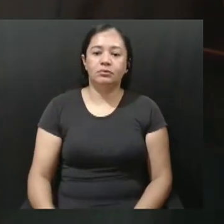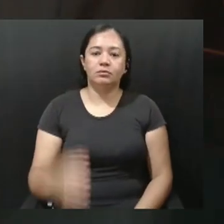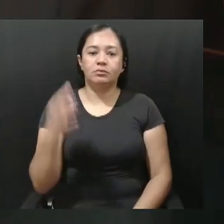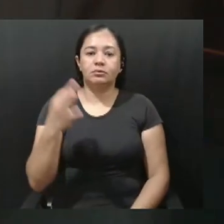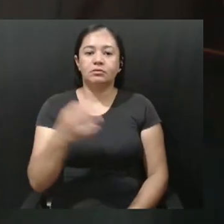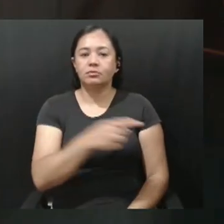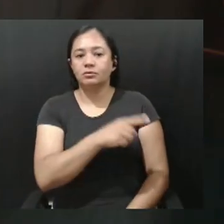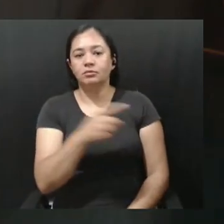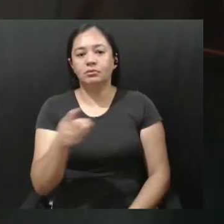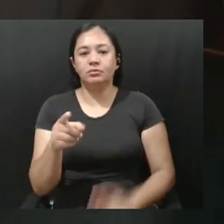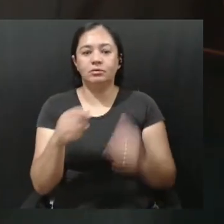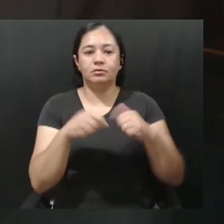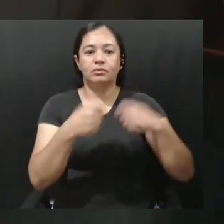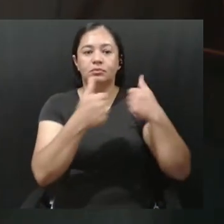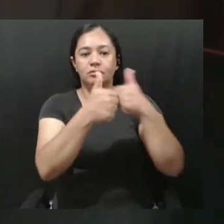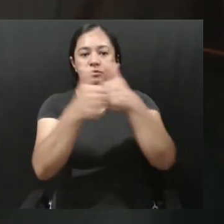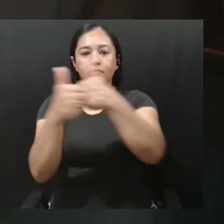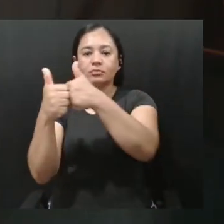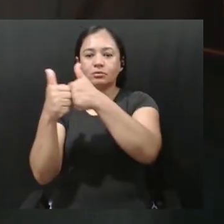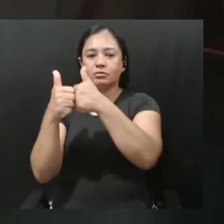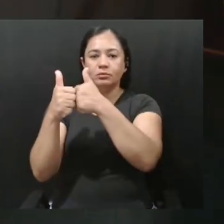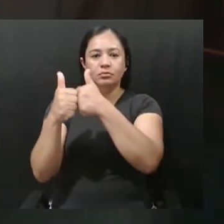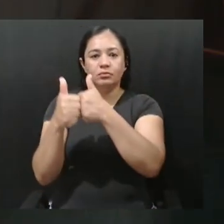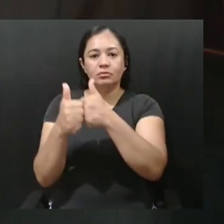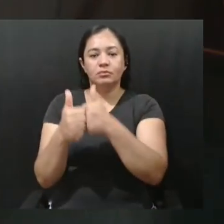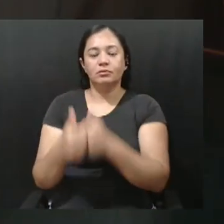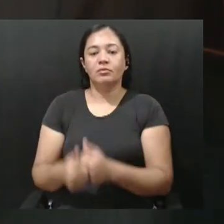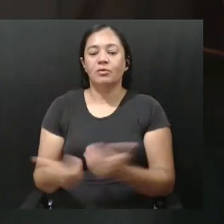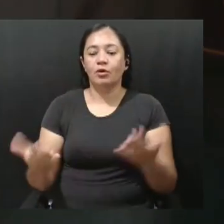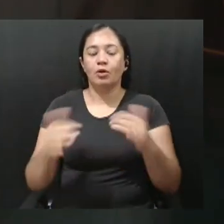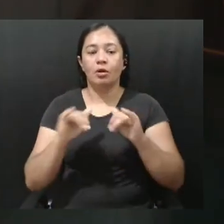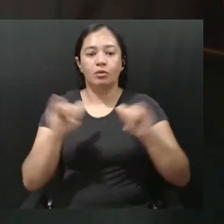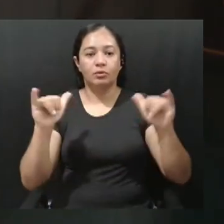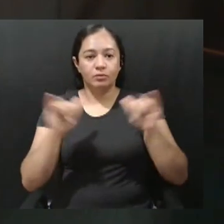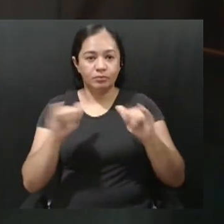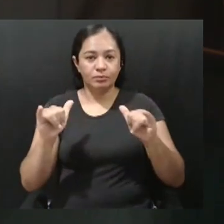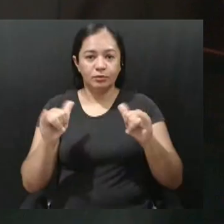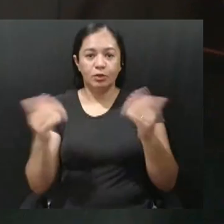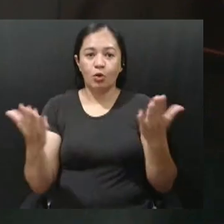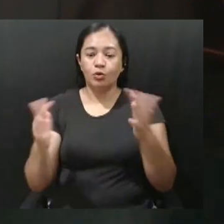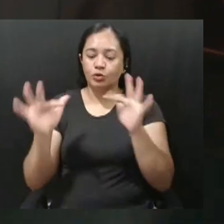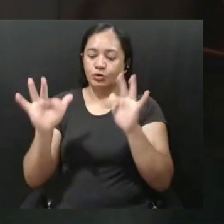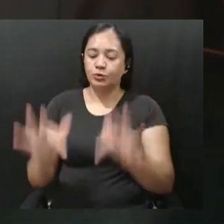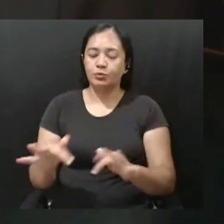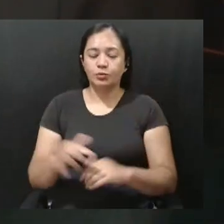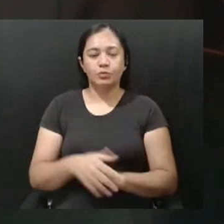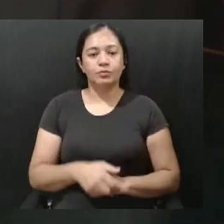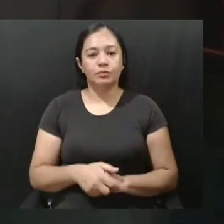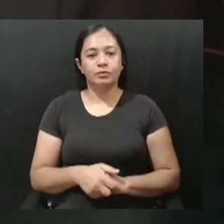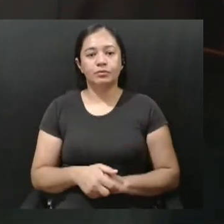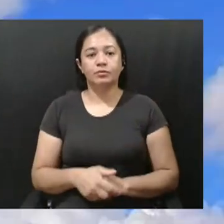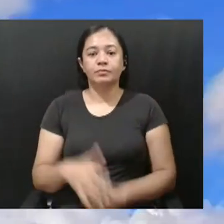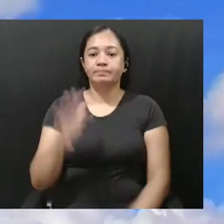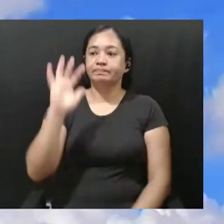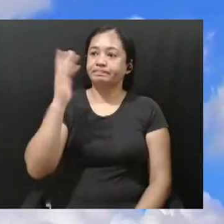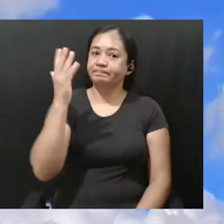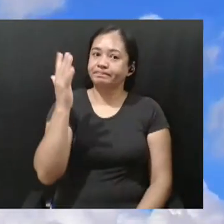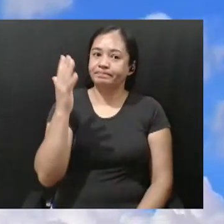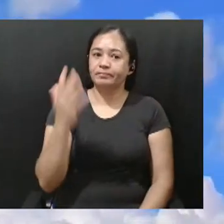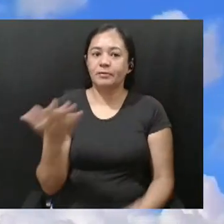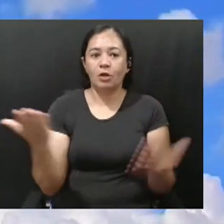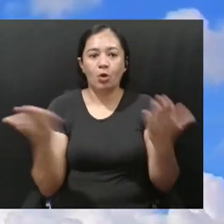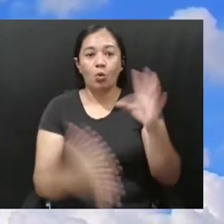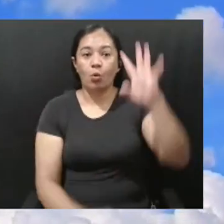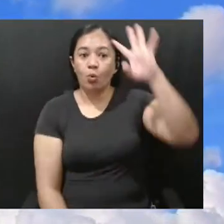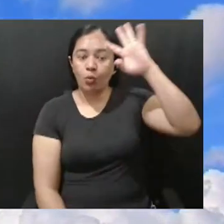o encerramento aí desta campanha que termina hoje. Previsão do tempo para esta quarta-feira, vamos lá! De acordo